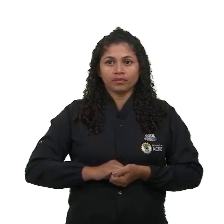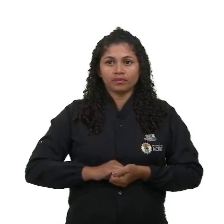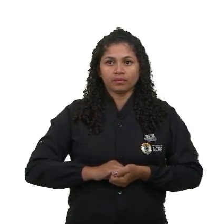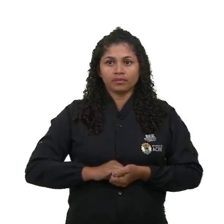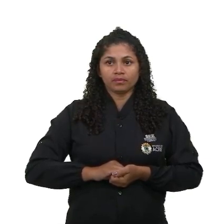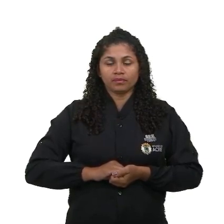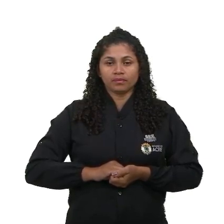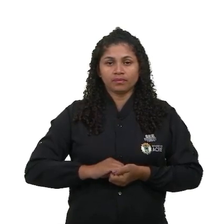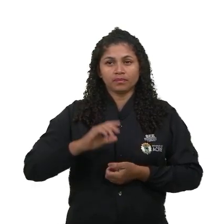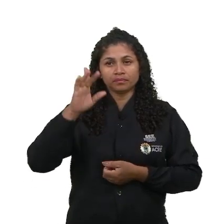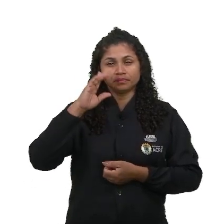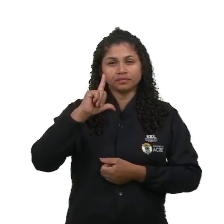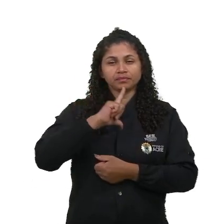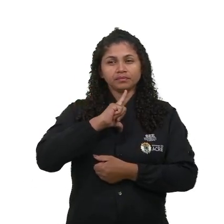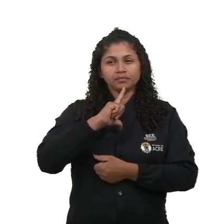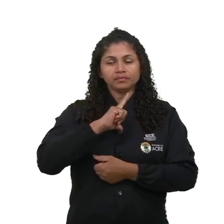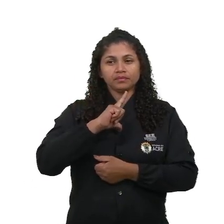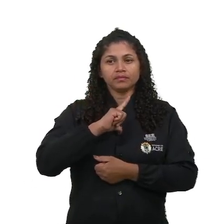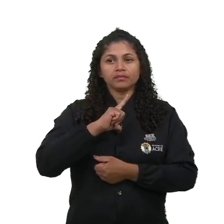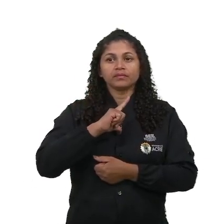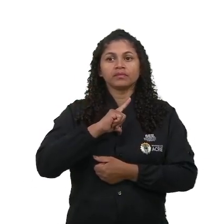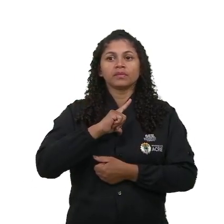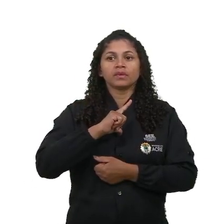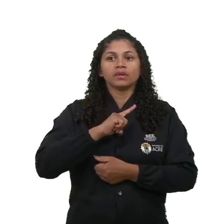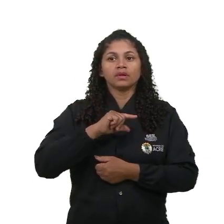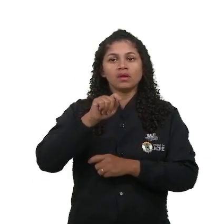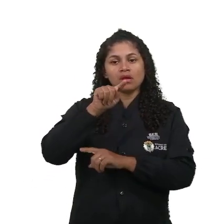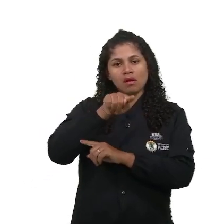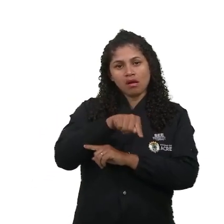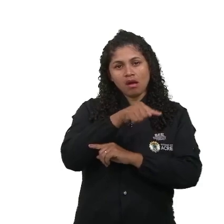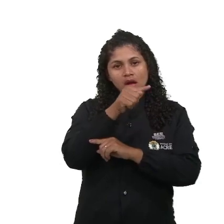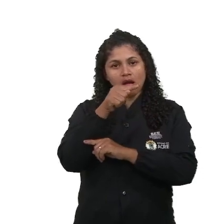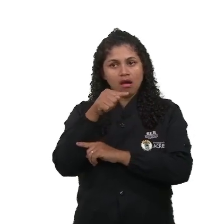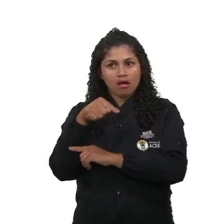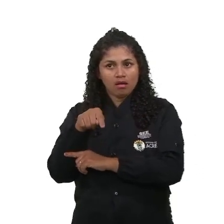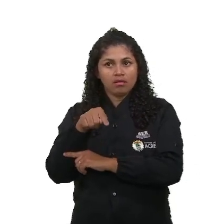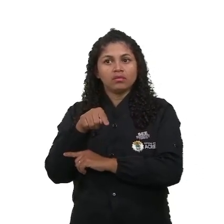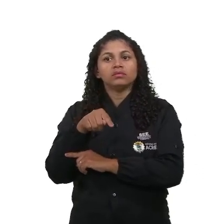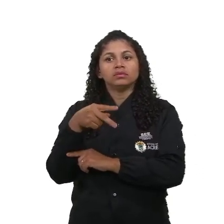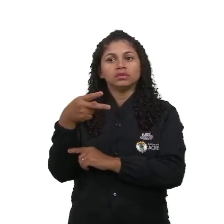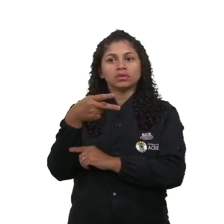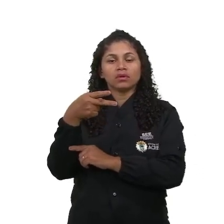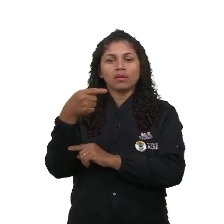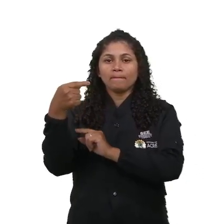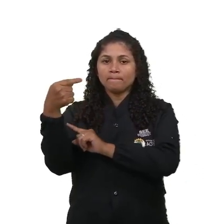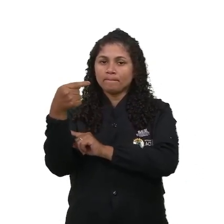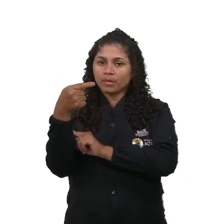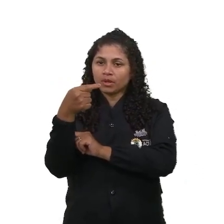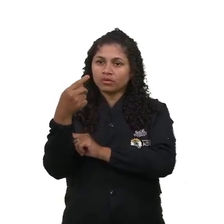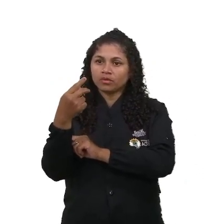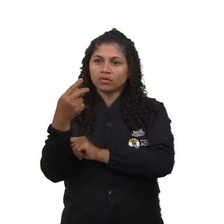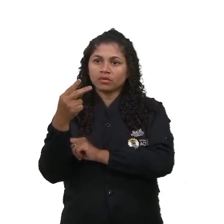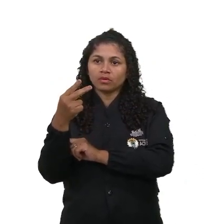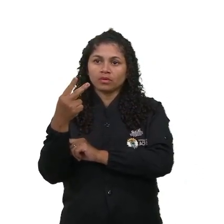Então, imagina aqui que nós temos um escalar alfa igual a menos 2 e outro